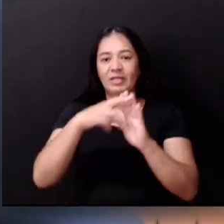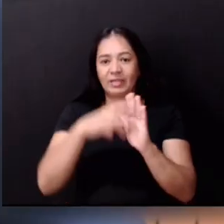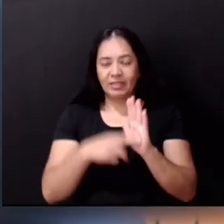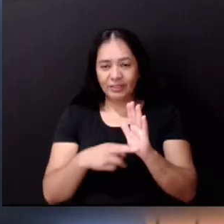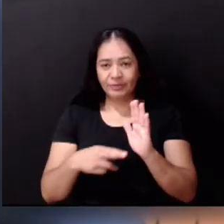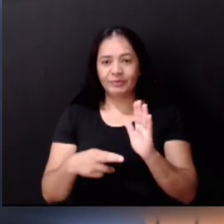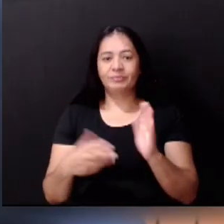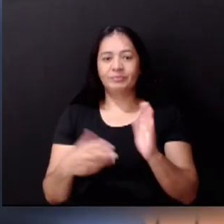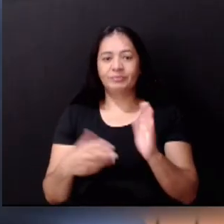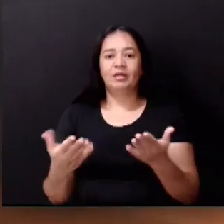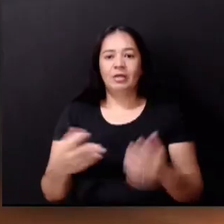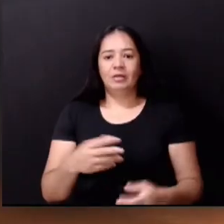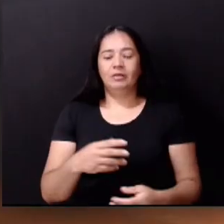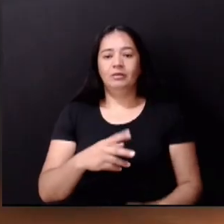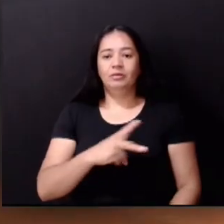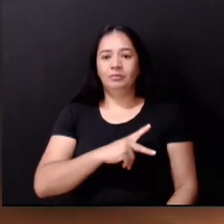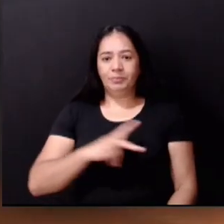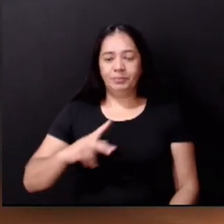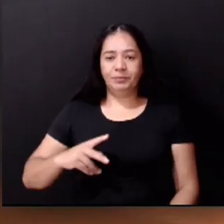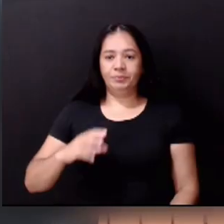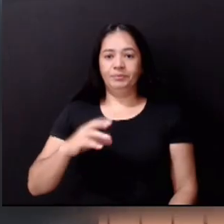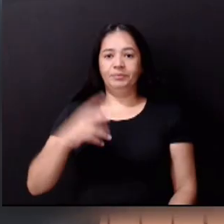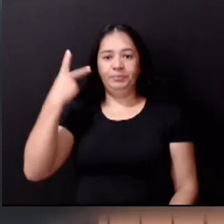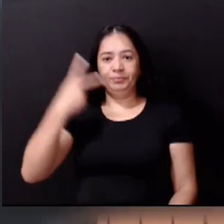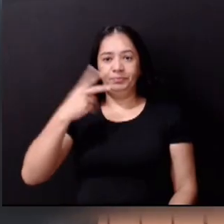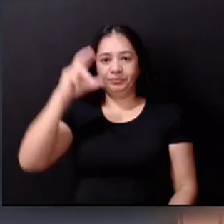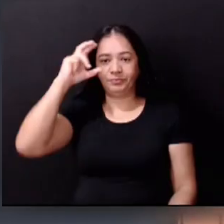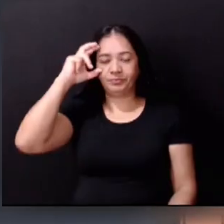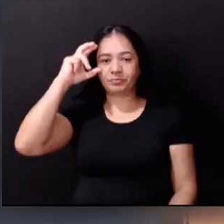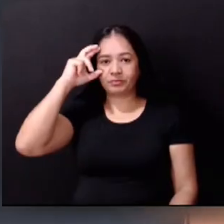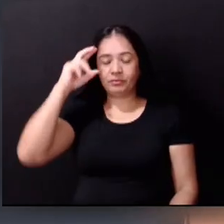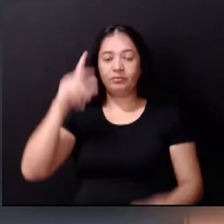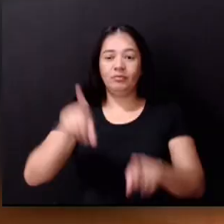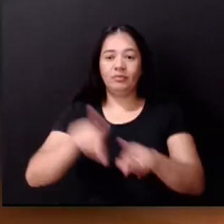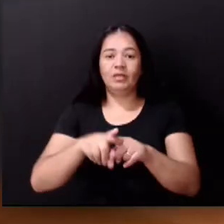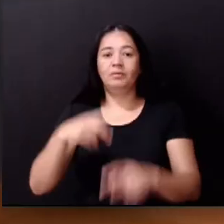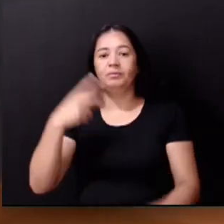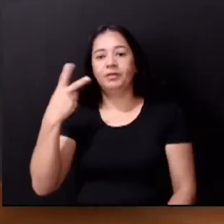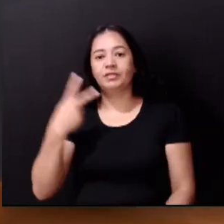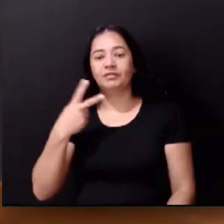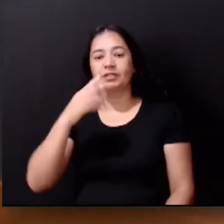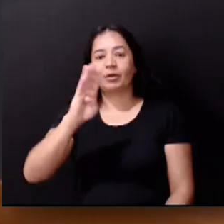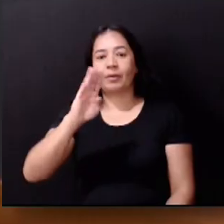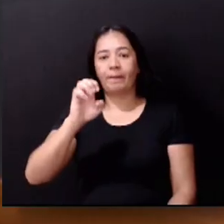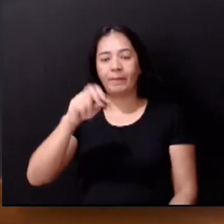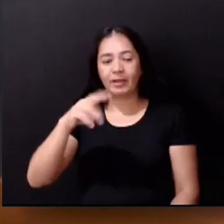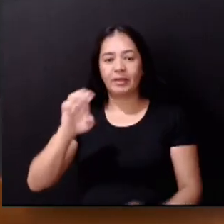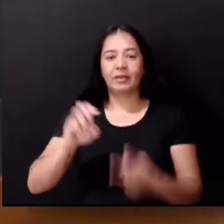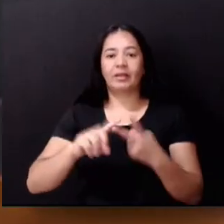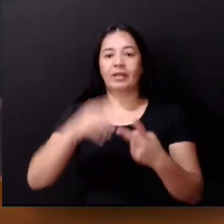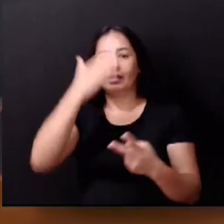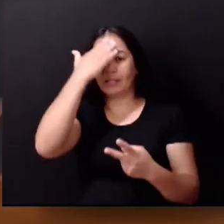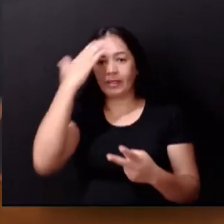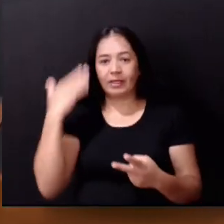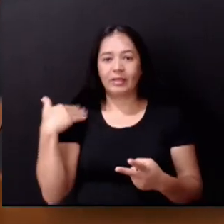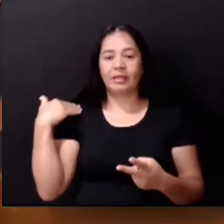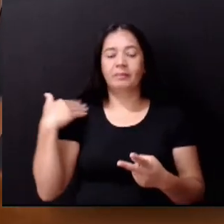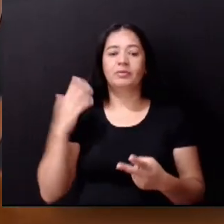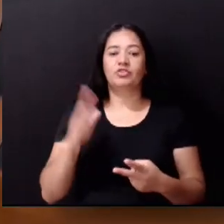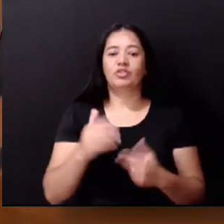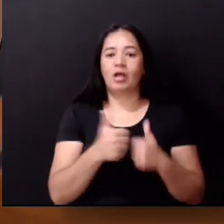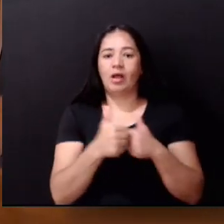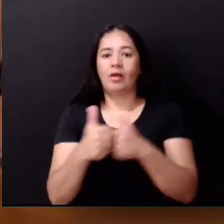presidente, o vereador Carlinhos Camelô, os parlamentares Benê Lima e Luiz Iabico acompanharam o parecer de Fernanda,